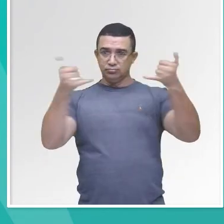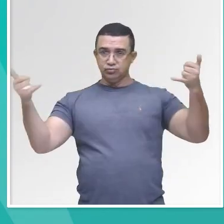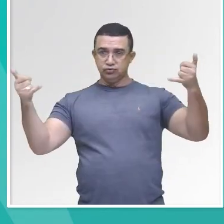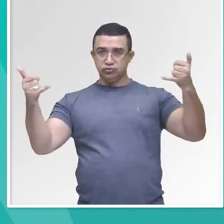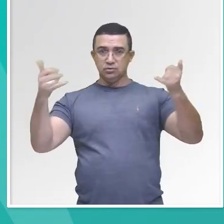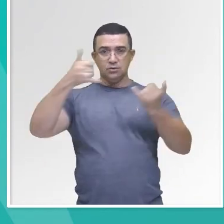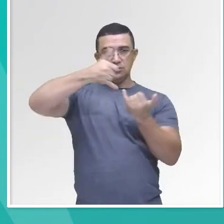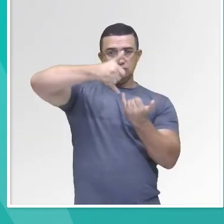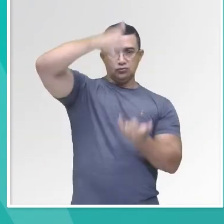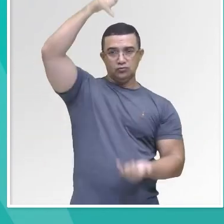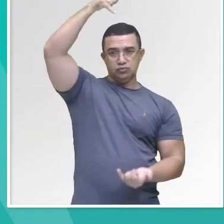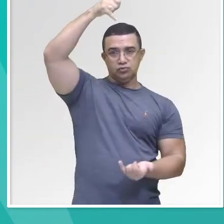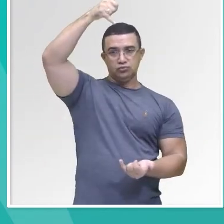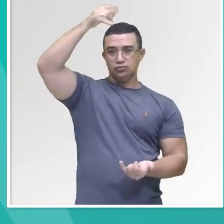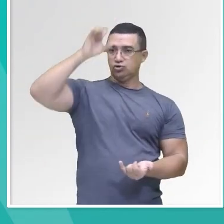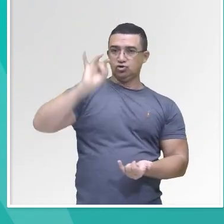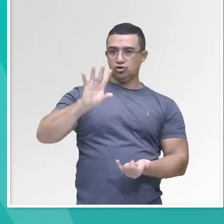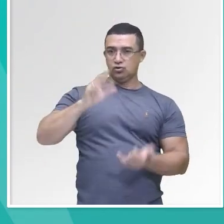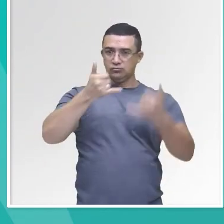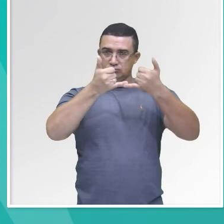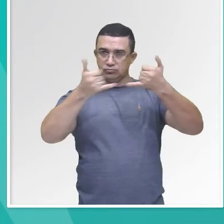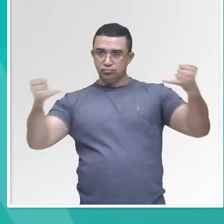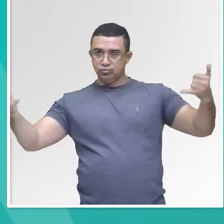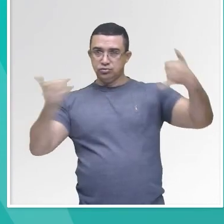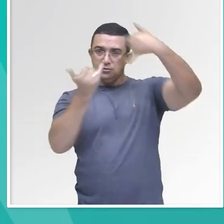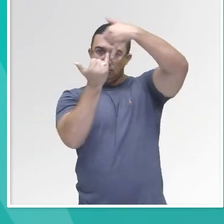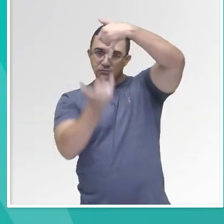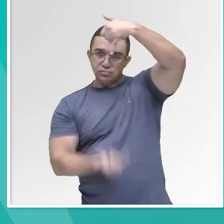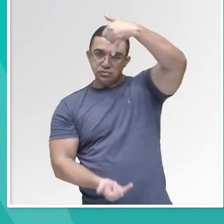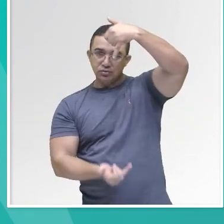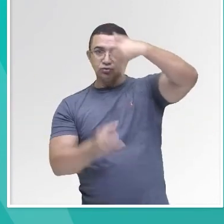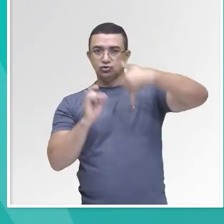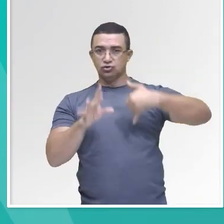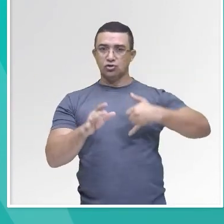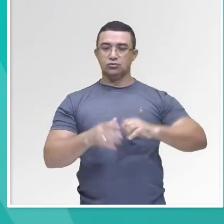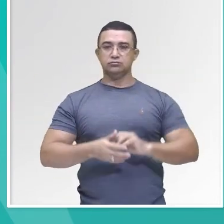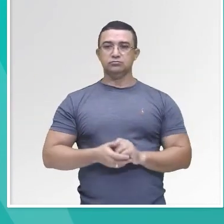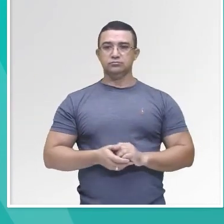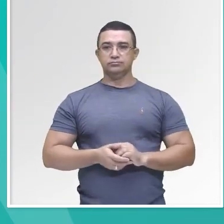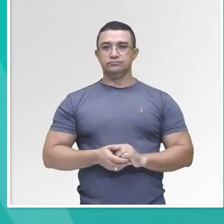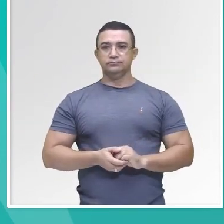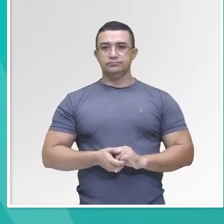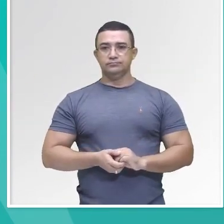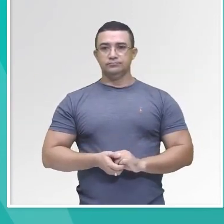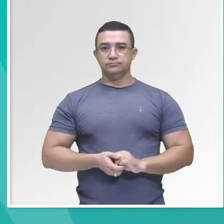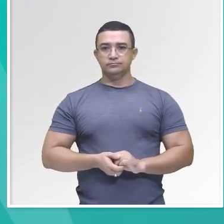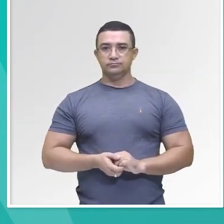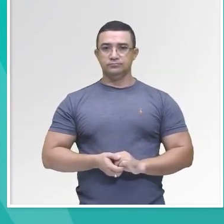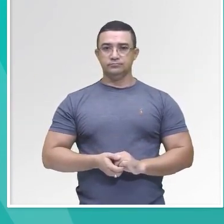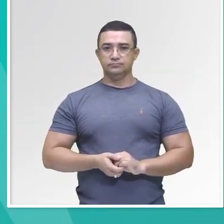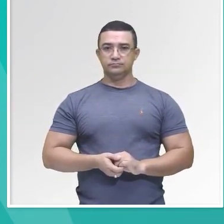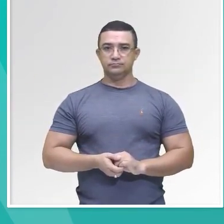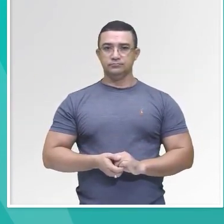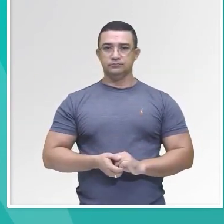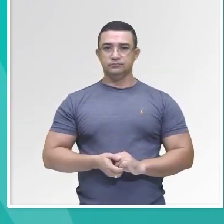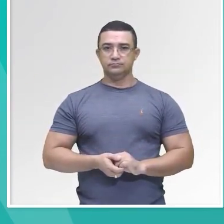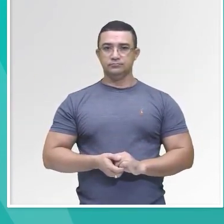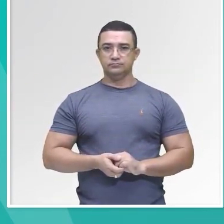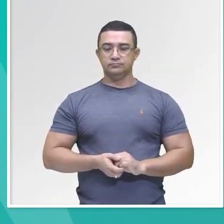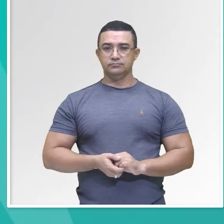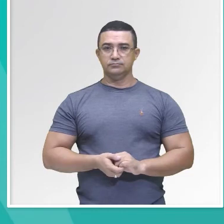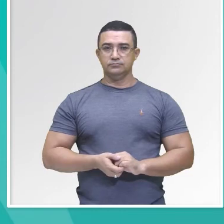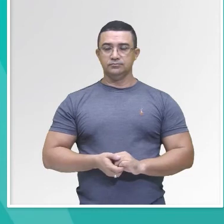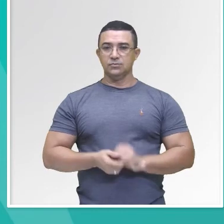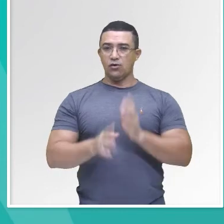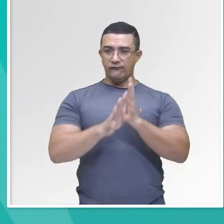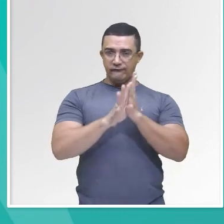ou na vertical. No caso, nas filas e nas colunas.